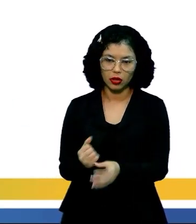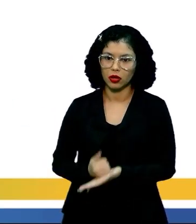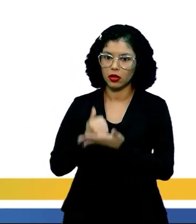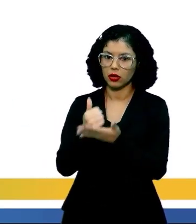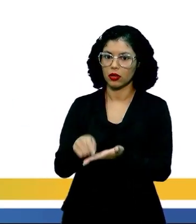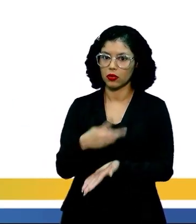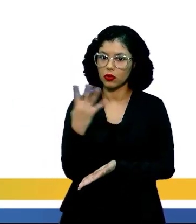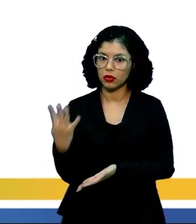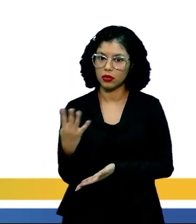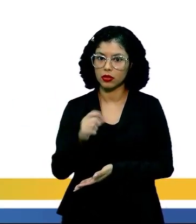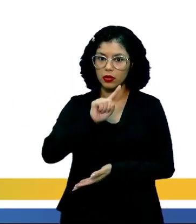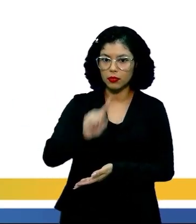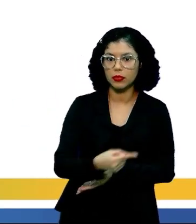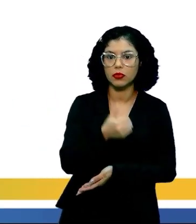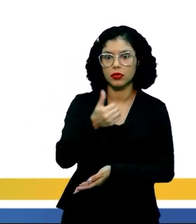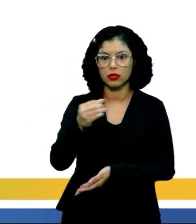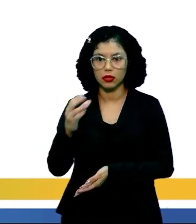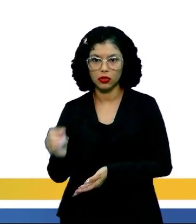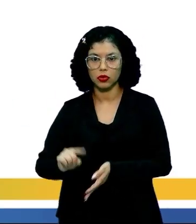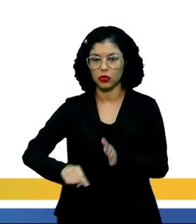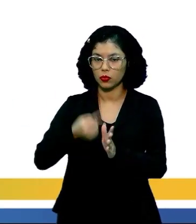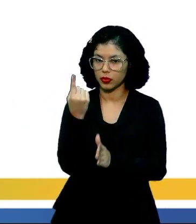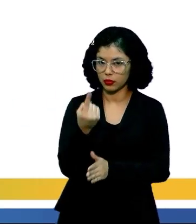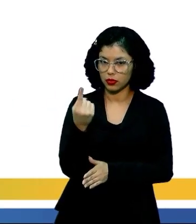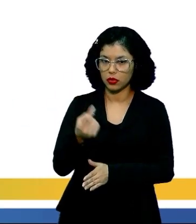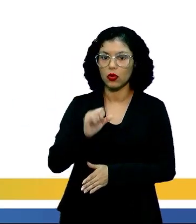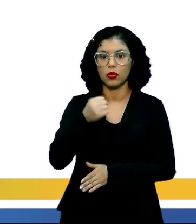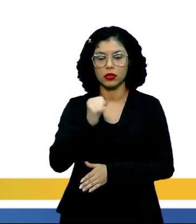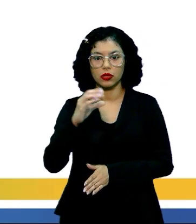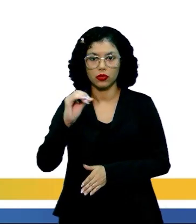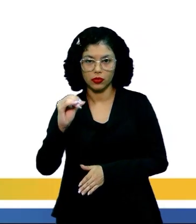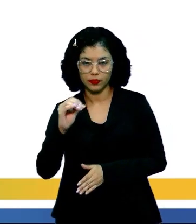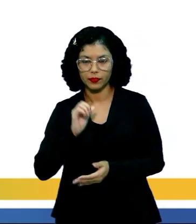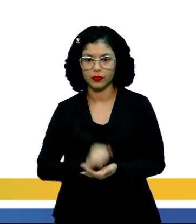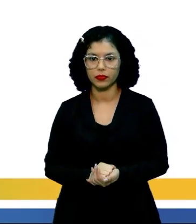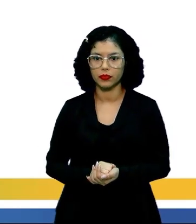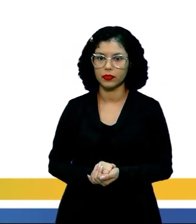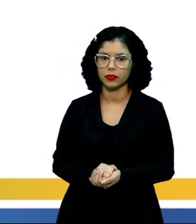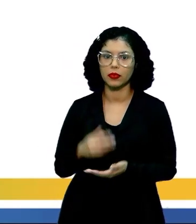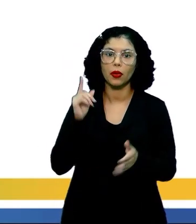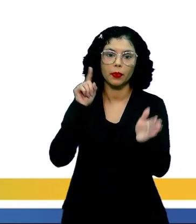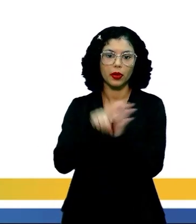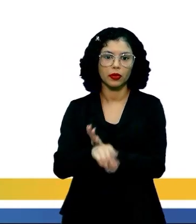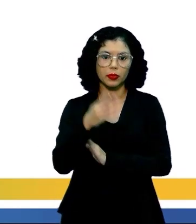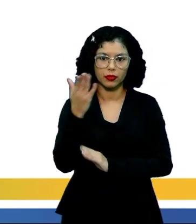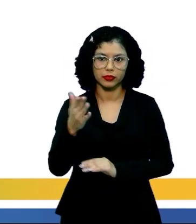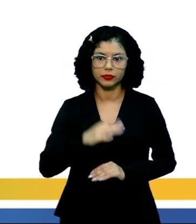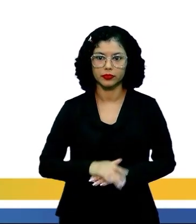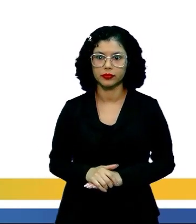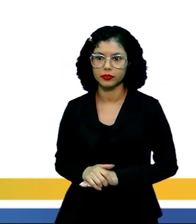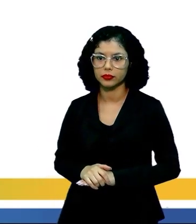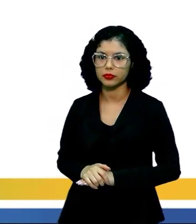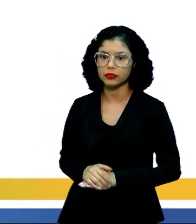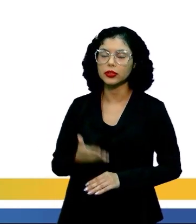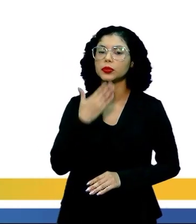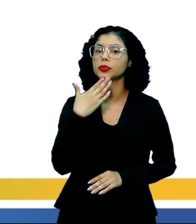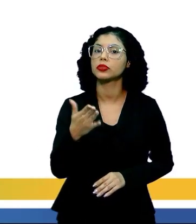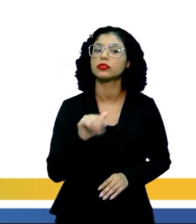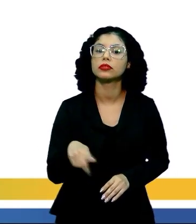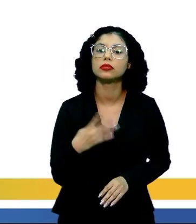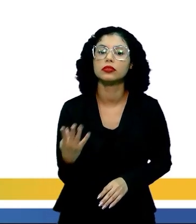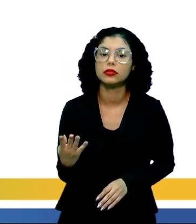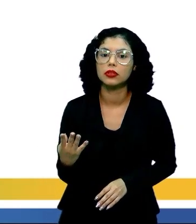foi de 1.100 brinquedos e no primeiro ano foi de 880. Aí eu pergunto para você, o que estava pedindo